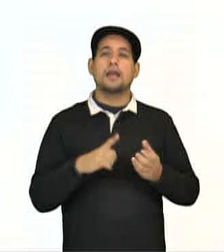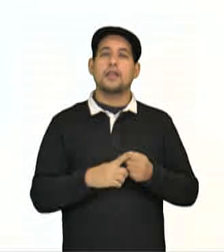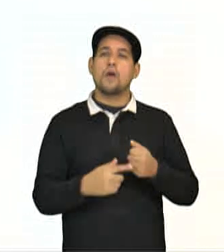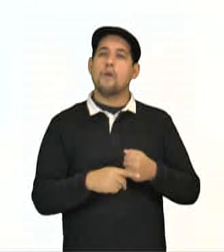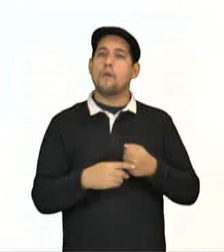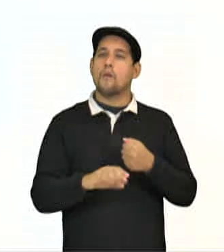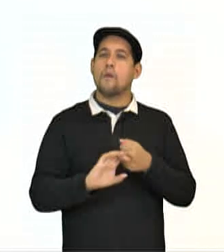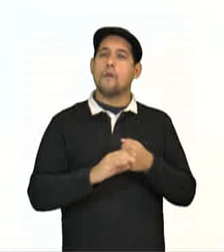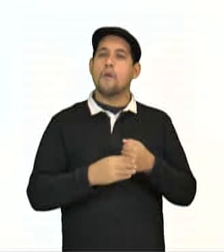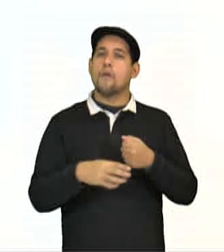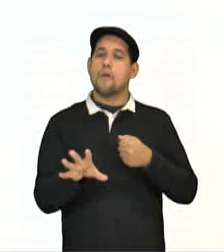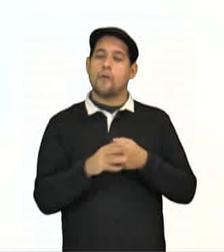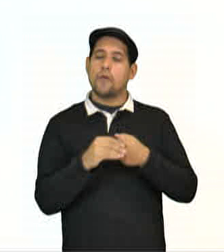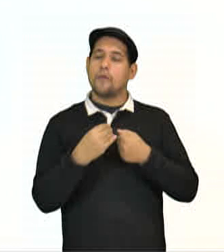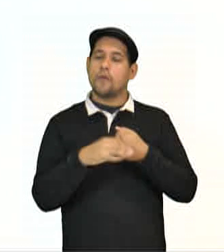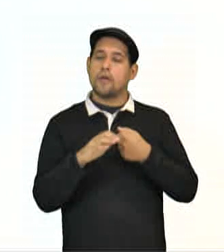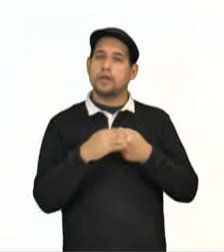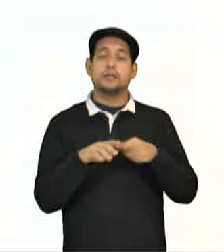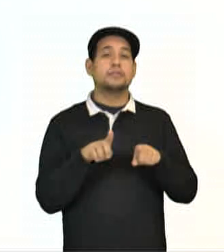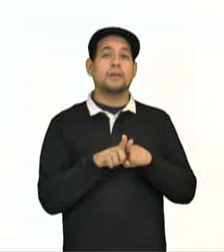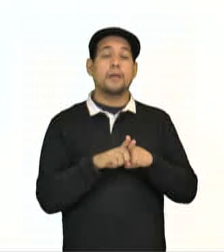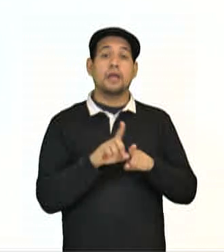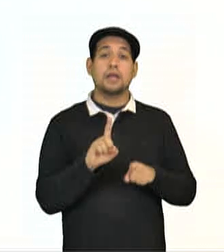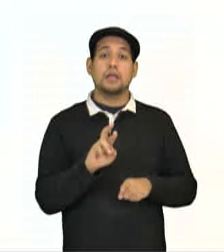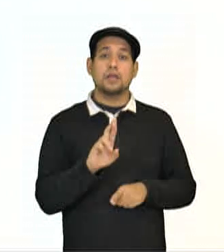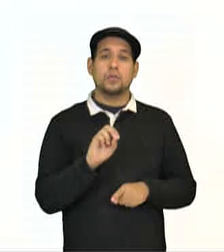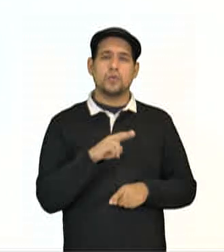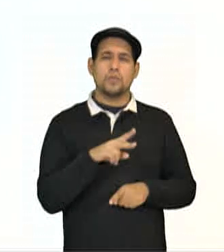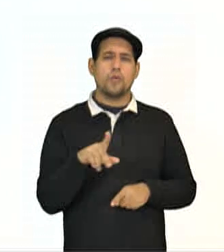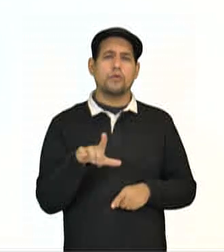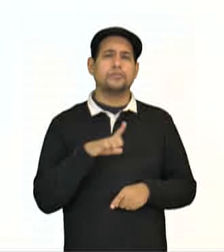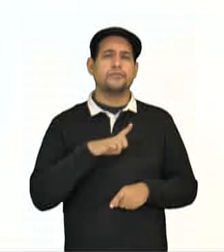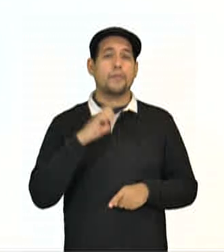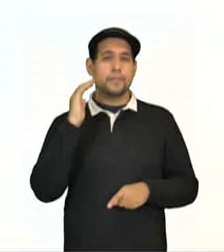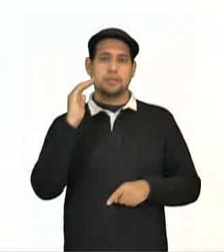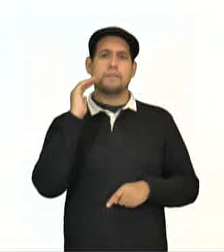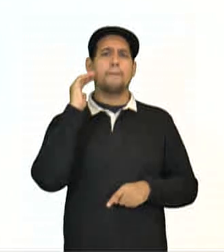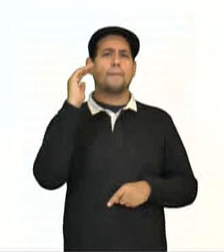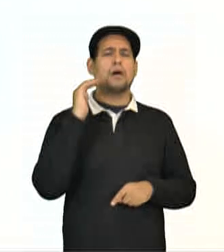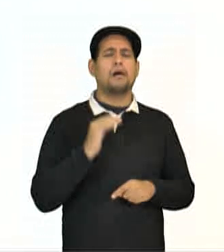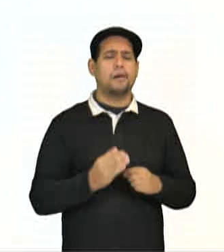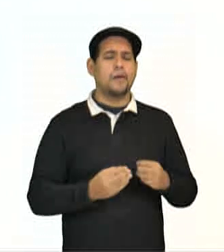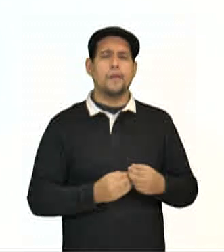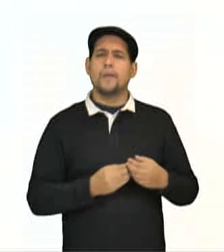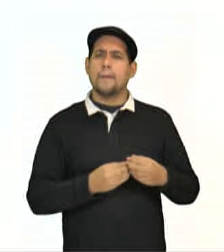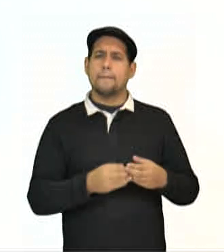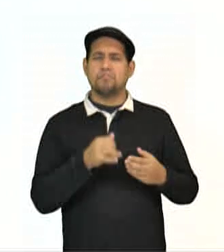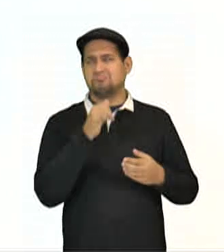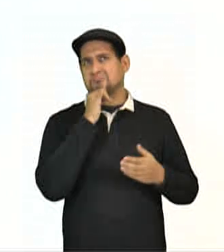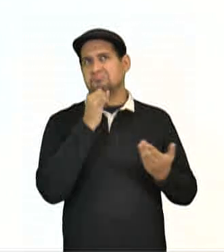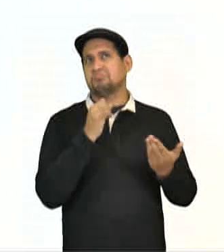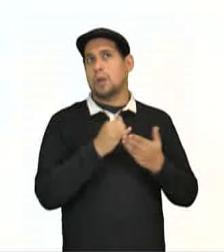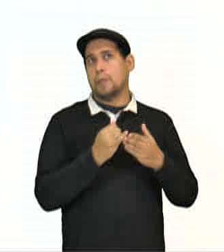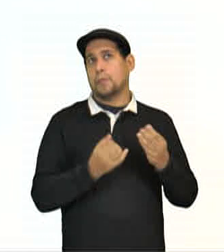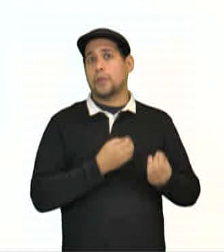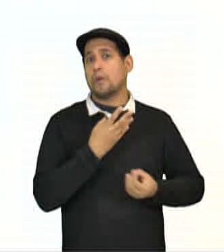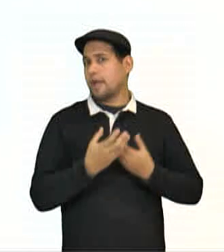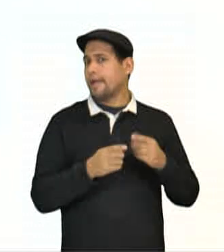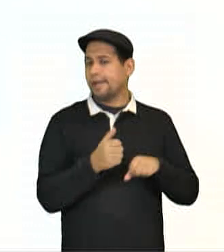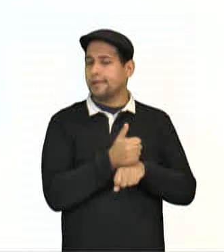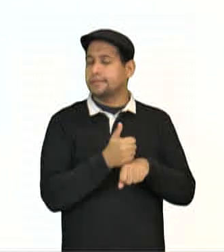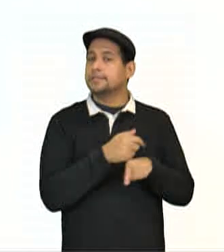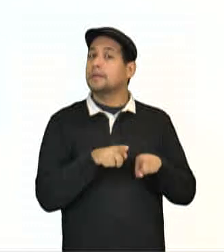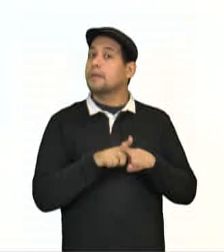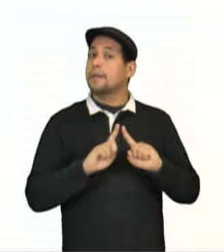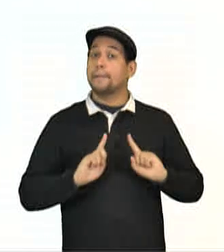brasileiro do século XX. Drummond foi um dos principais poetas da segunda geração do modernismo brasileiro. Embora